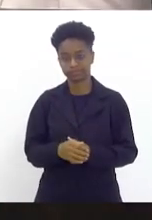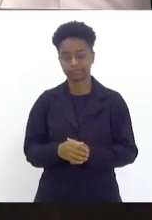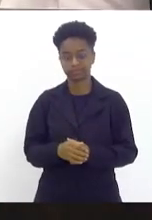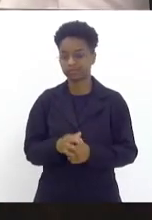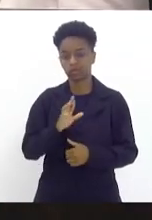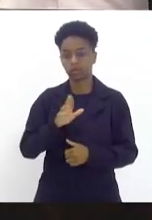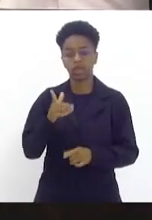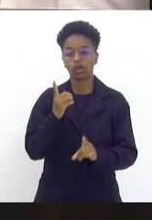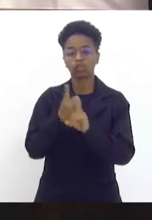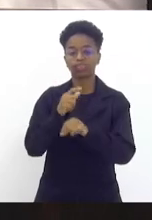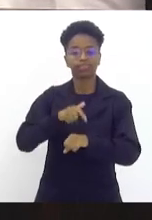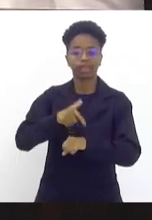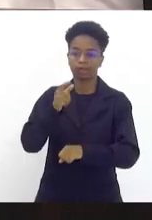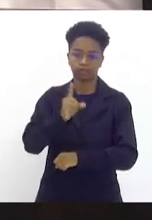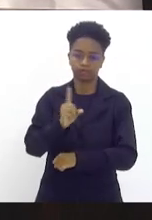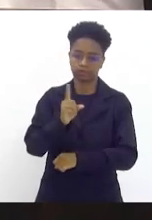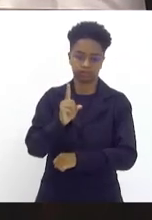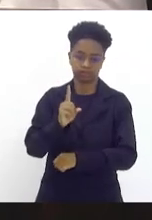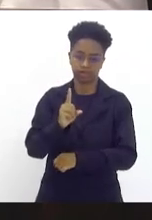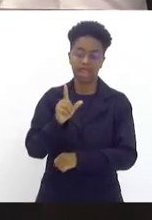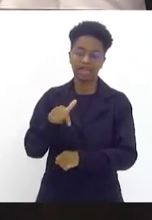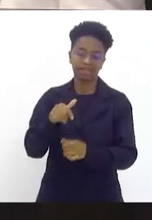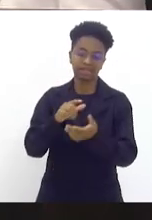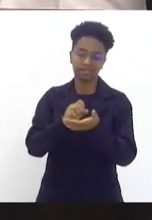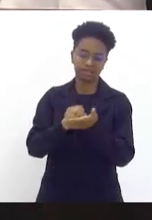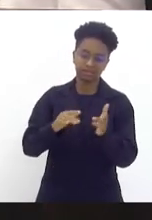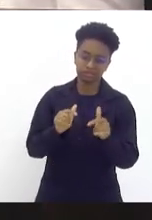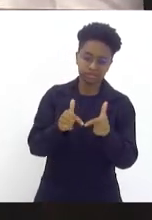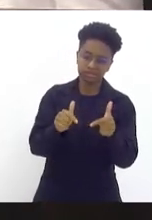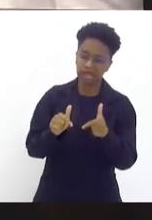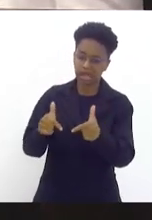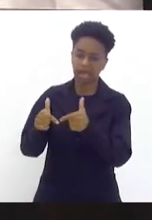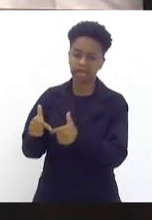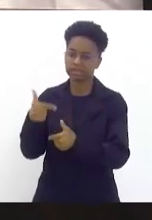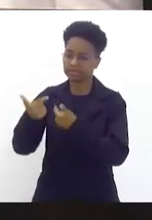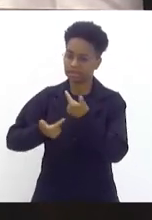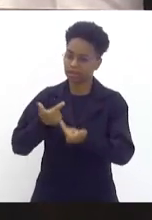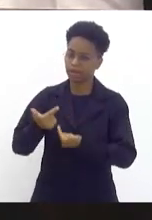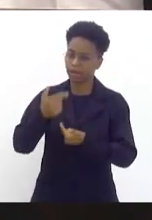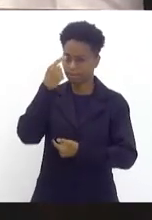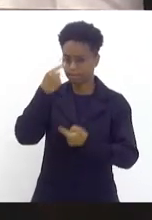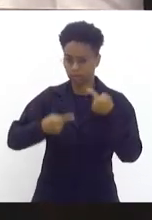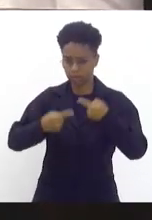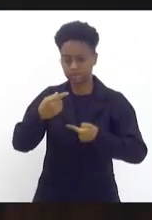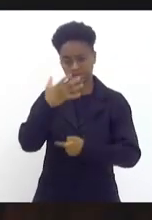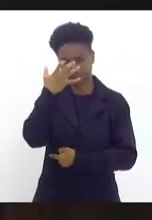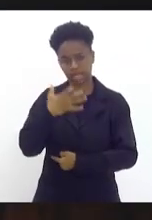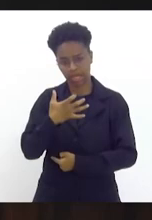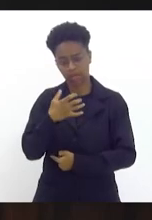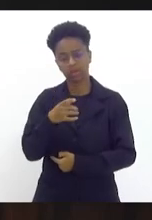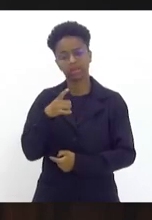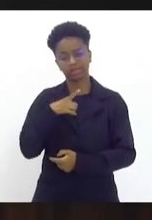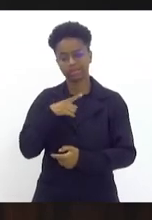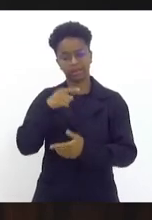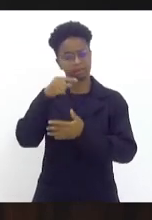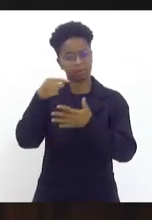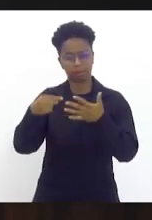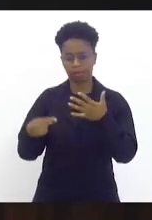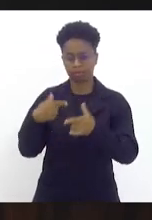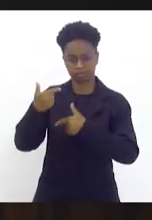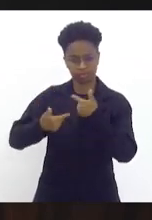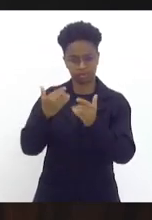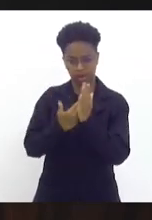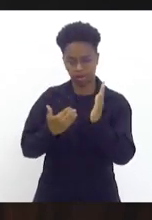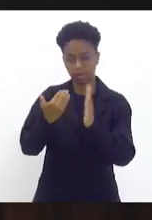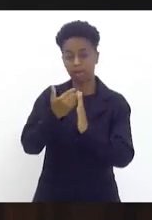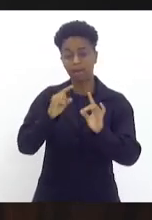nem encontrar, porque... são muitas atividades para quem trabalha, leva a política a sério, são muitas, a demanda é imensa.